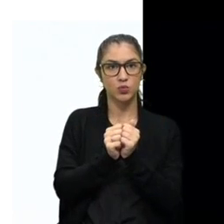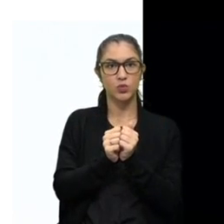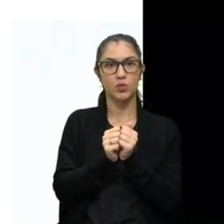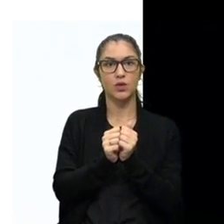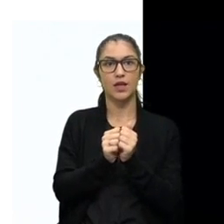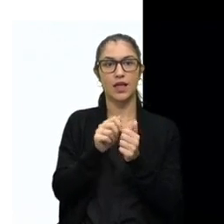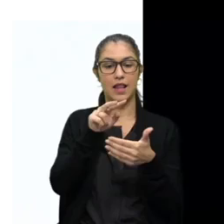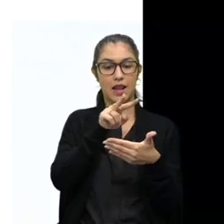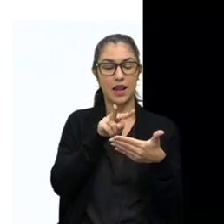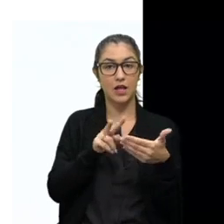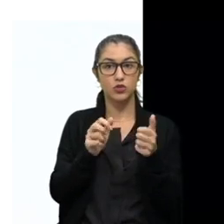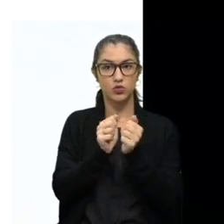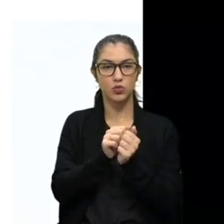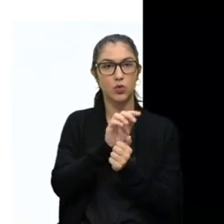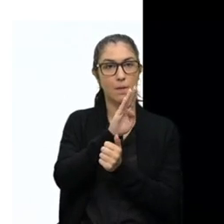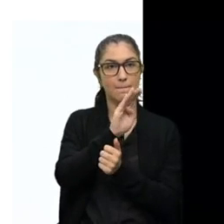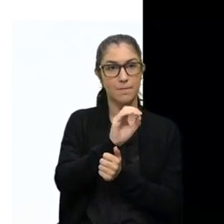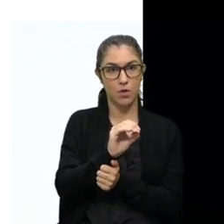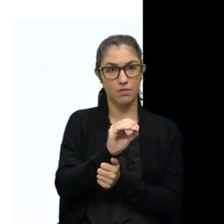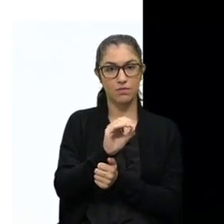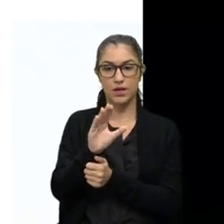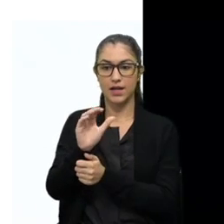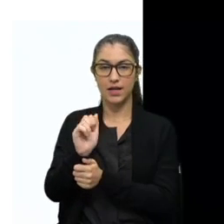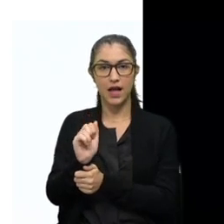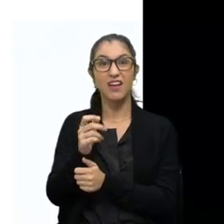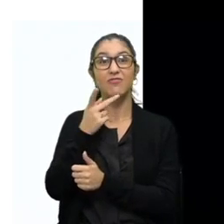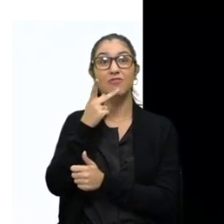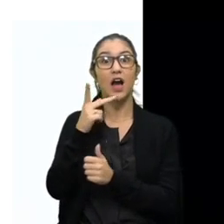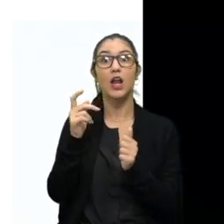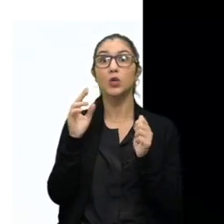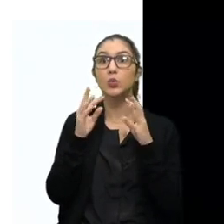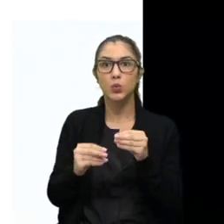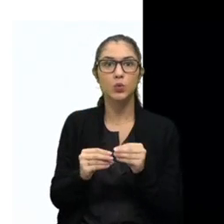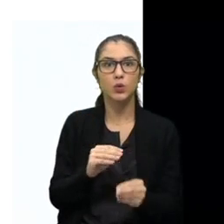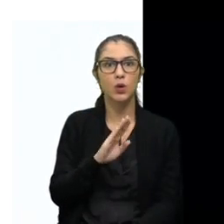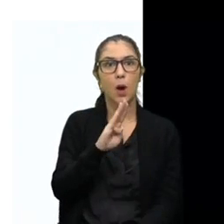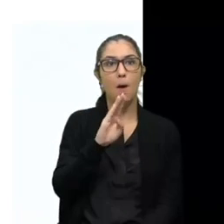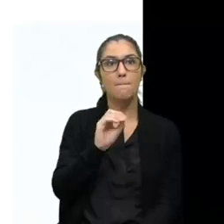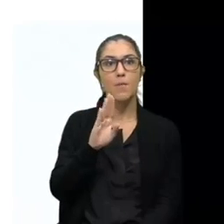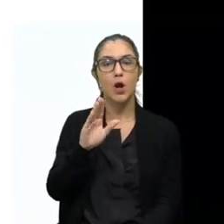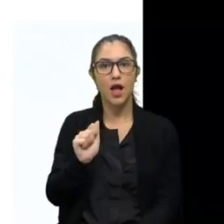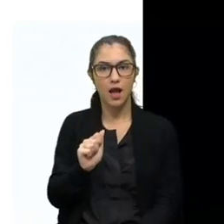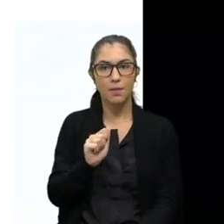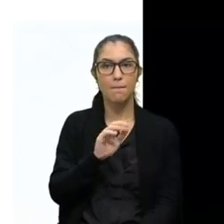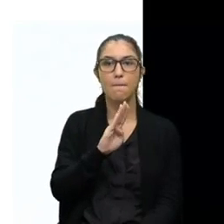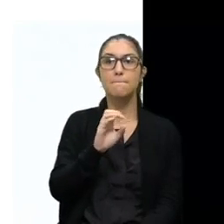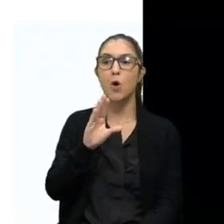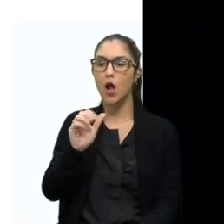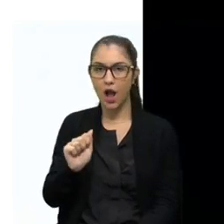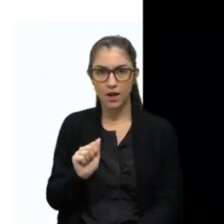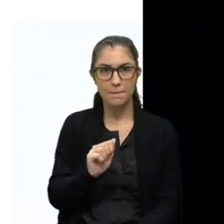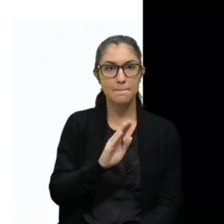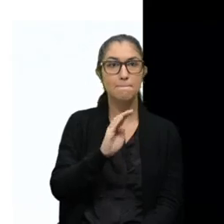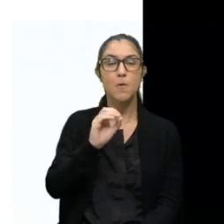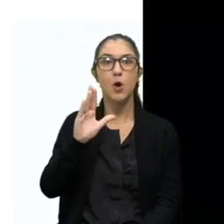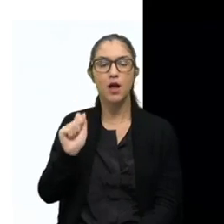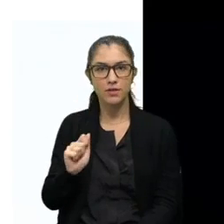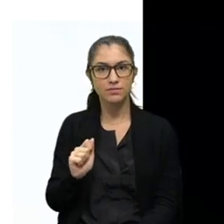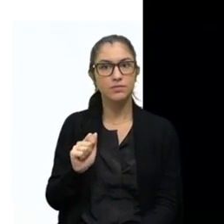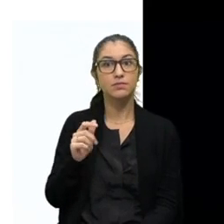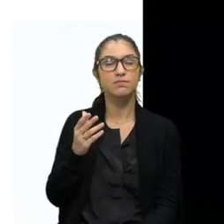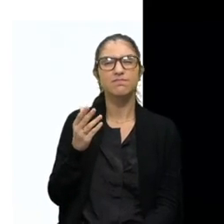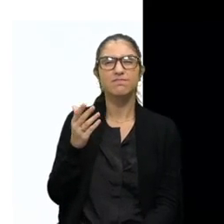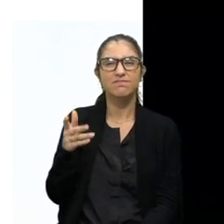lê junto, boca. Aí a professora fala assim, fala de uma vez, boca, boca, boca, tá? Isso é